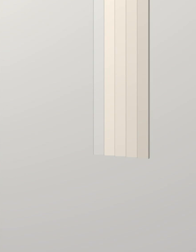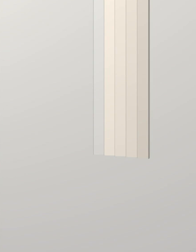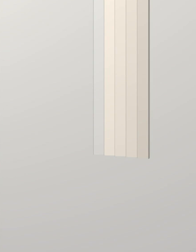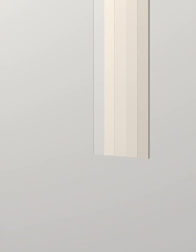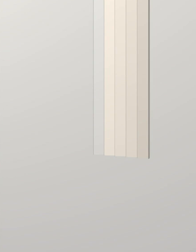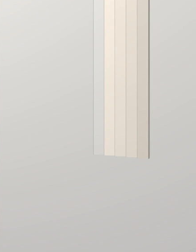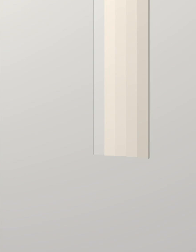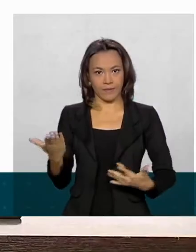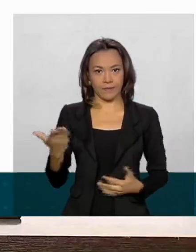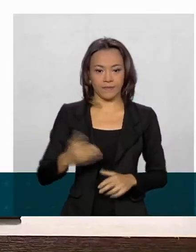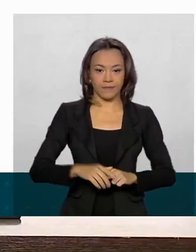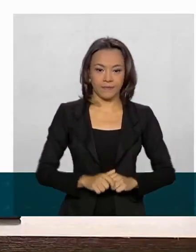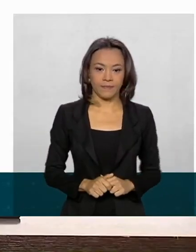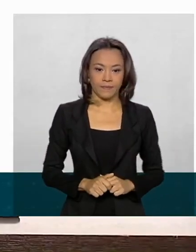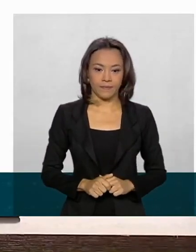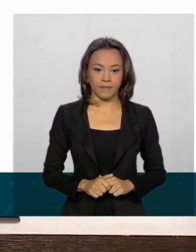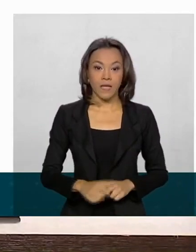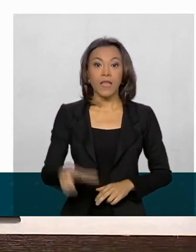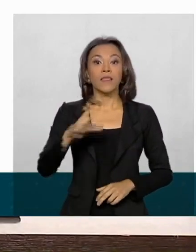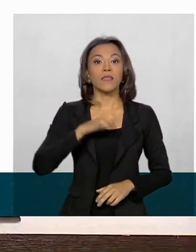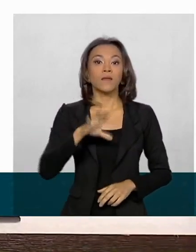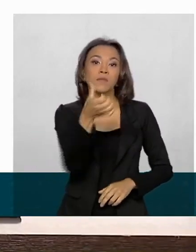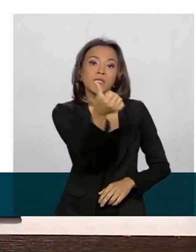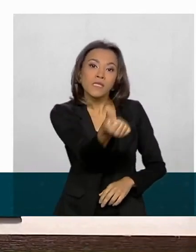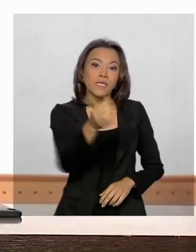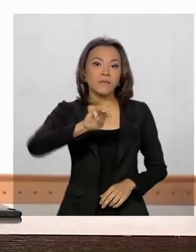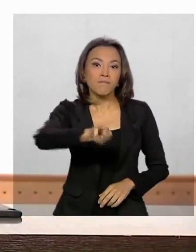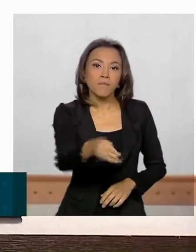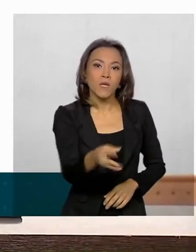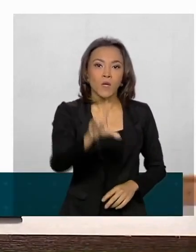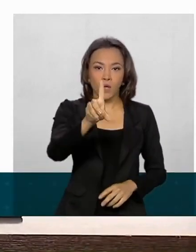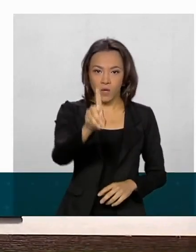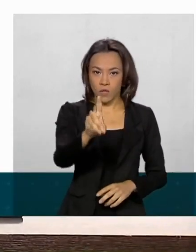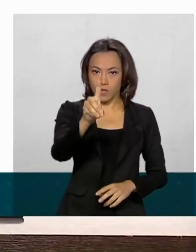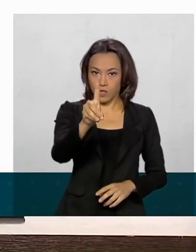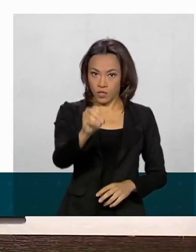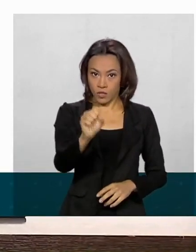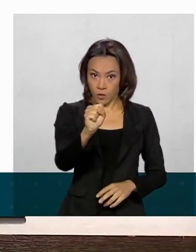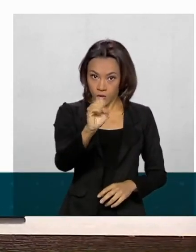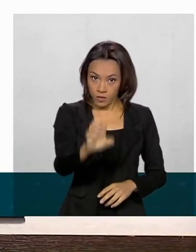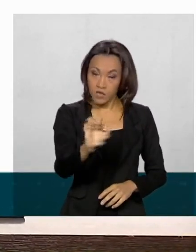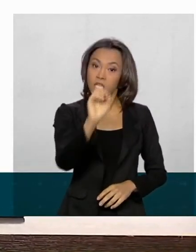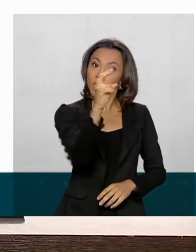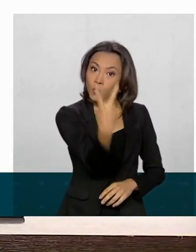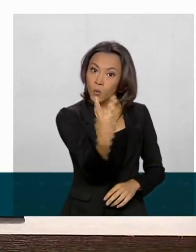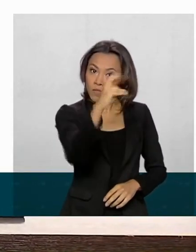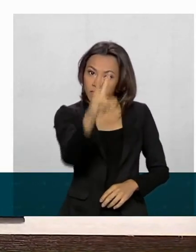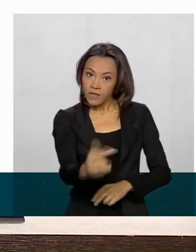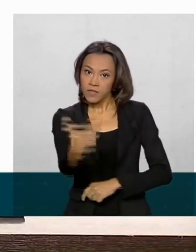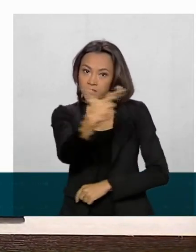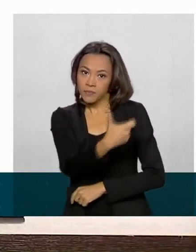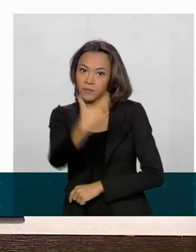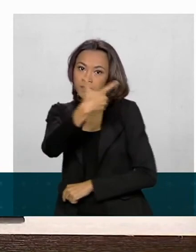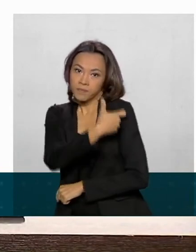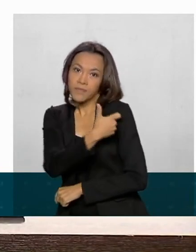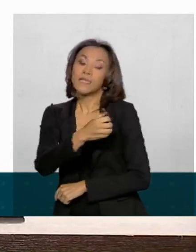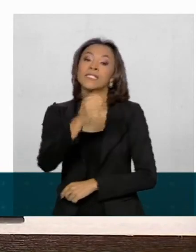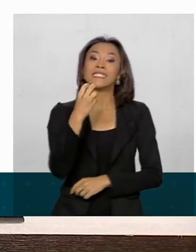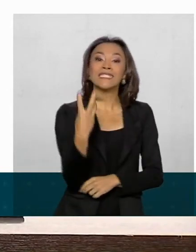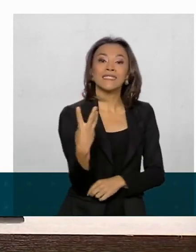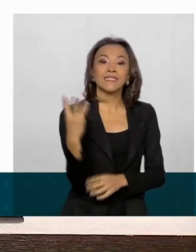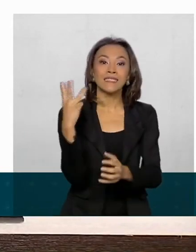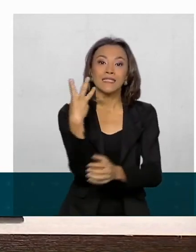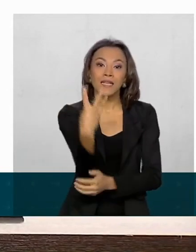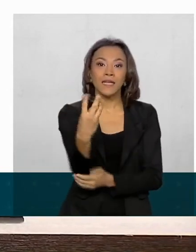Medeiros. Veja só. Nós temos 6 milhões de doses em duas doses e que, portanto, serão 3 milhões de brasileiros